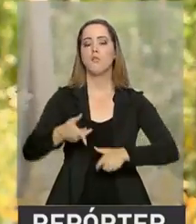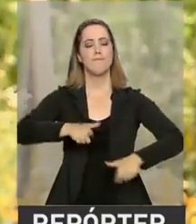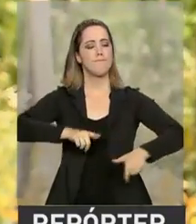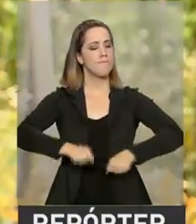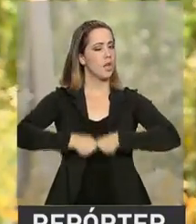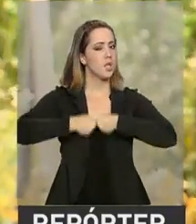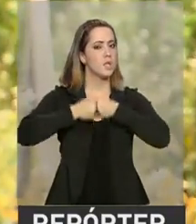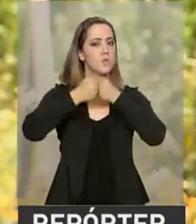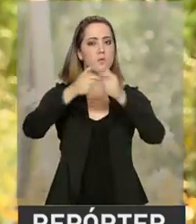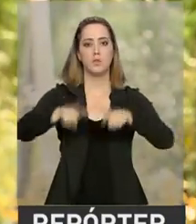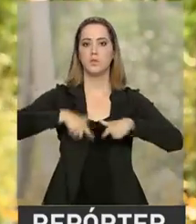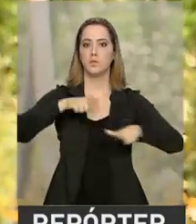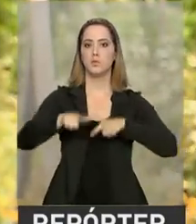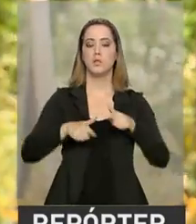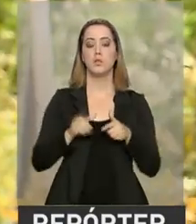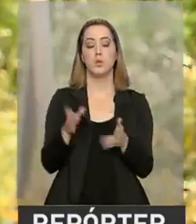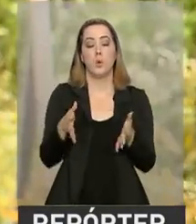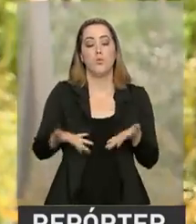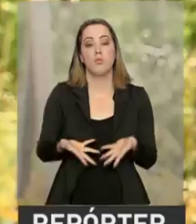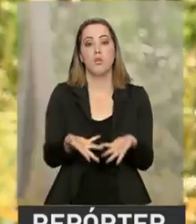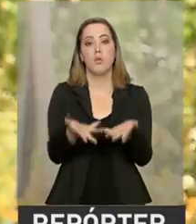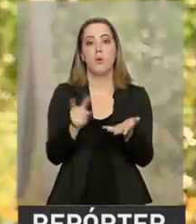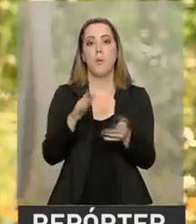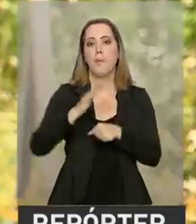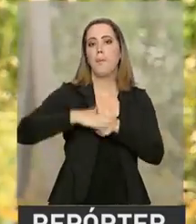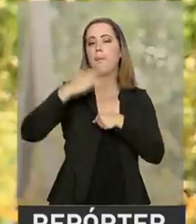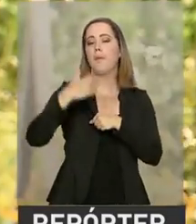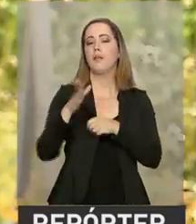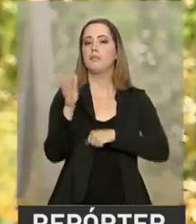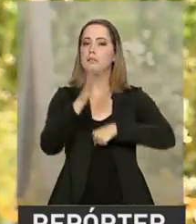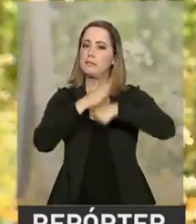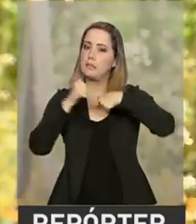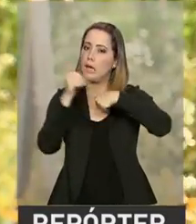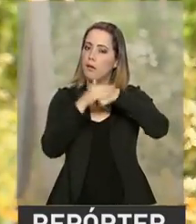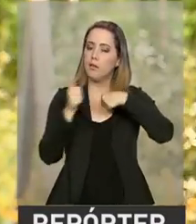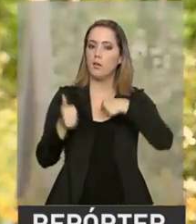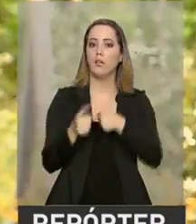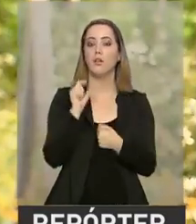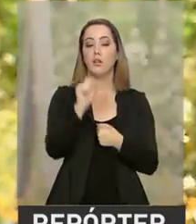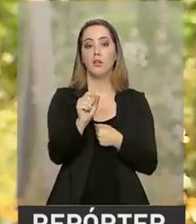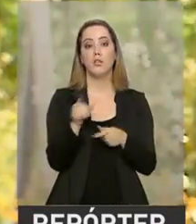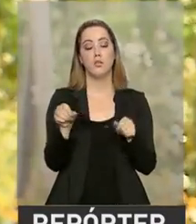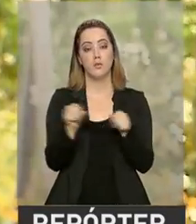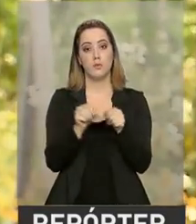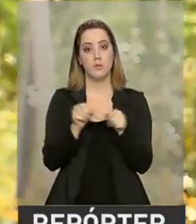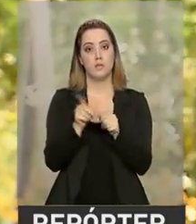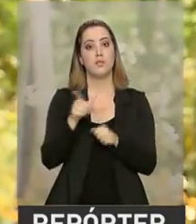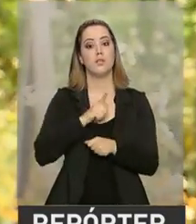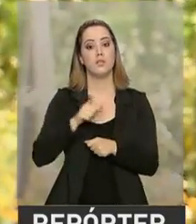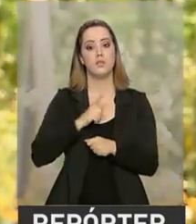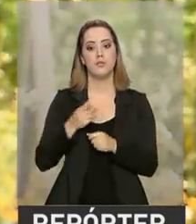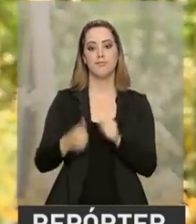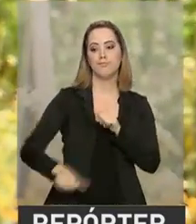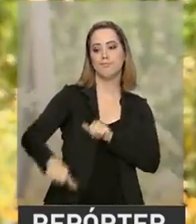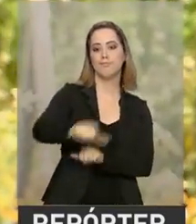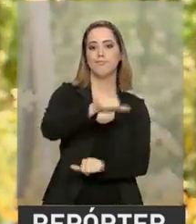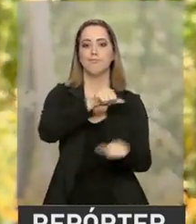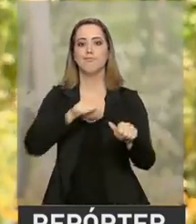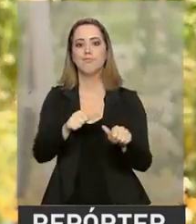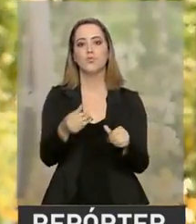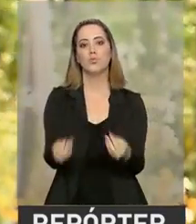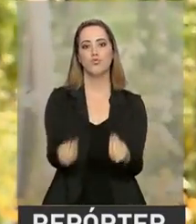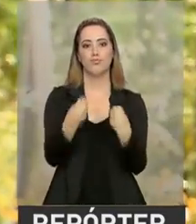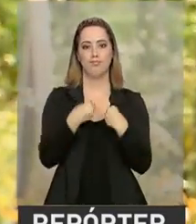quanto mais você produzir e eh com carinho mais você vai ter em troca né de